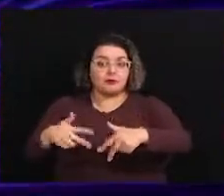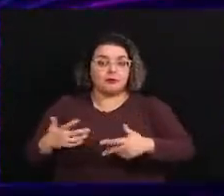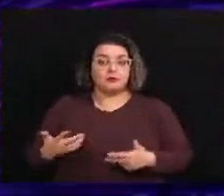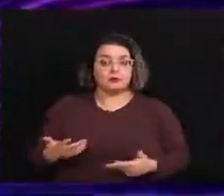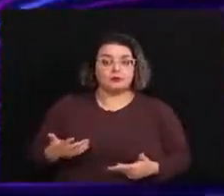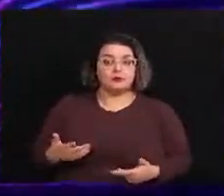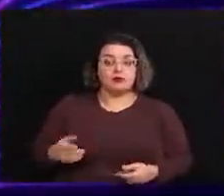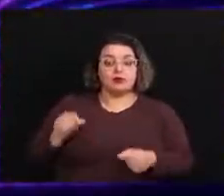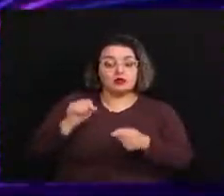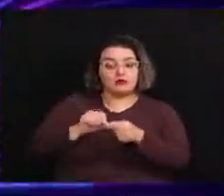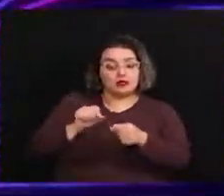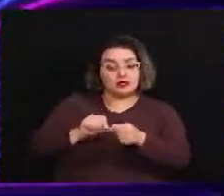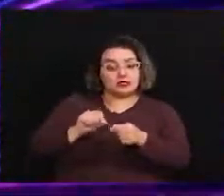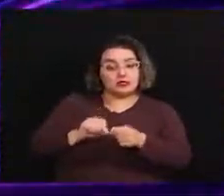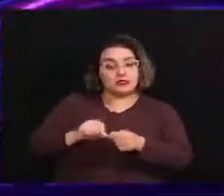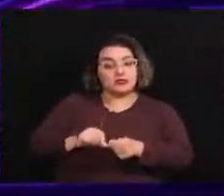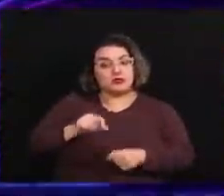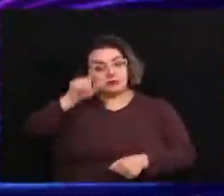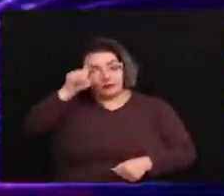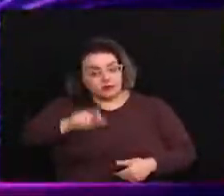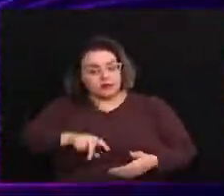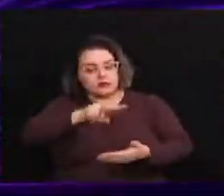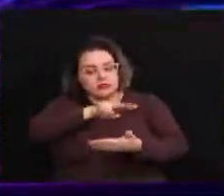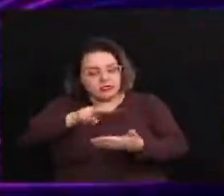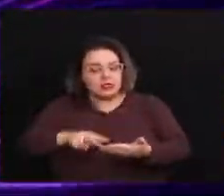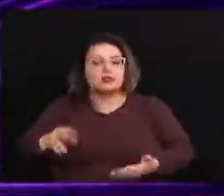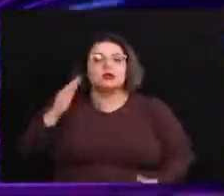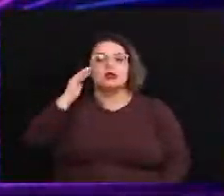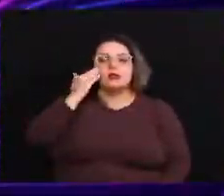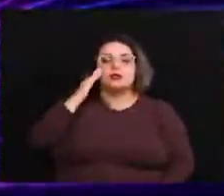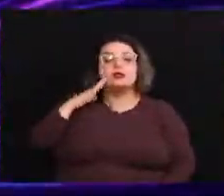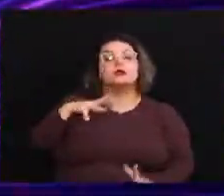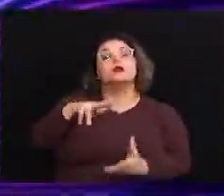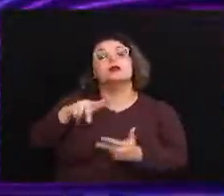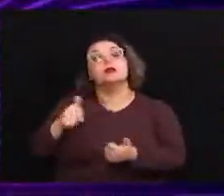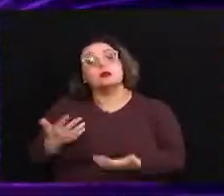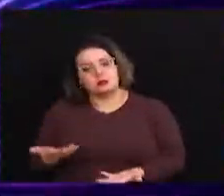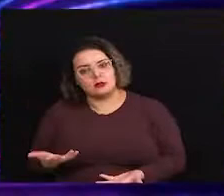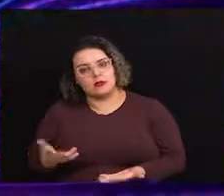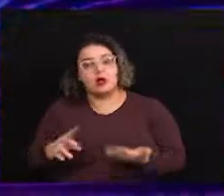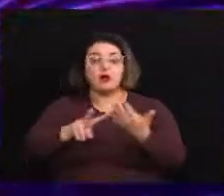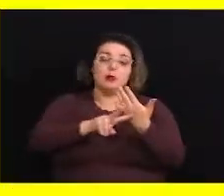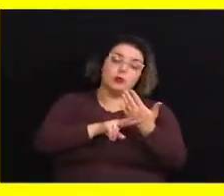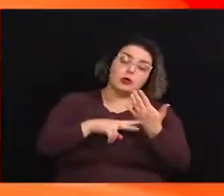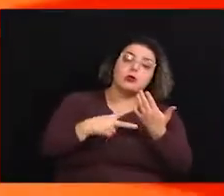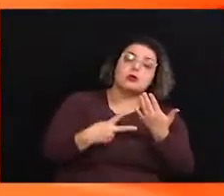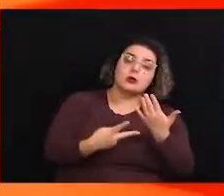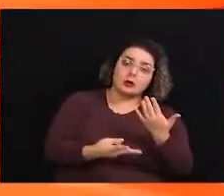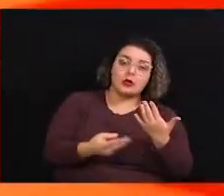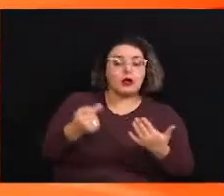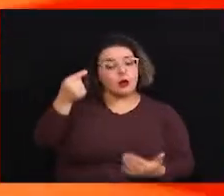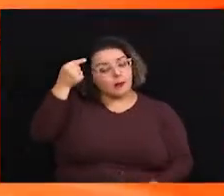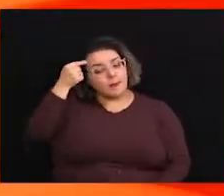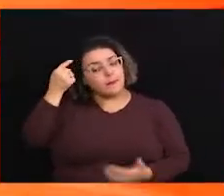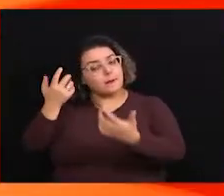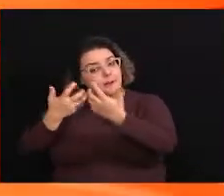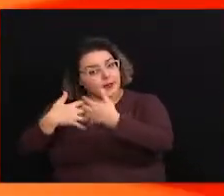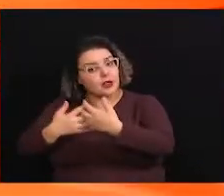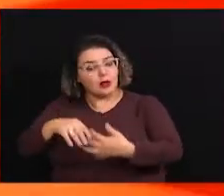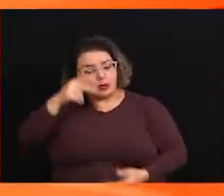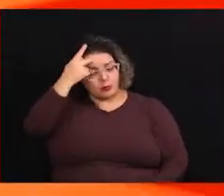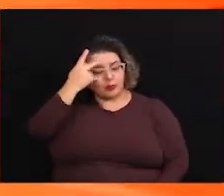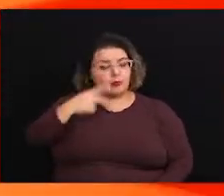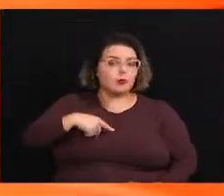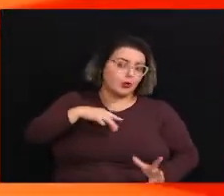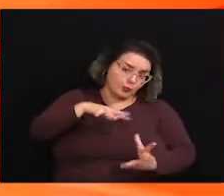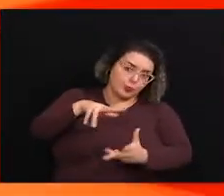tentar fazer você, leitor, entender aquele mundo. E, por consequência, repensar o nosso próprio